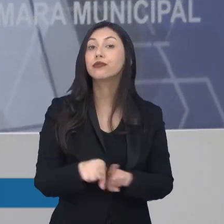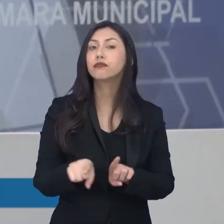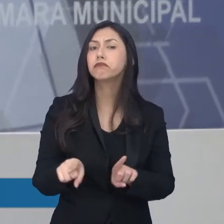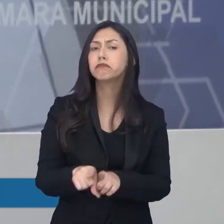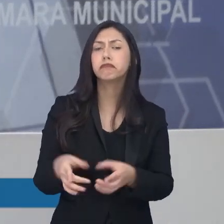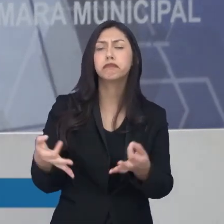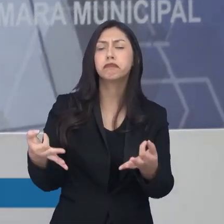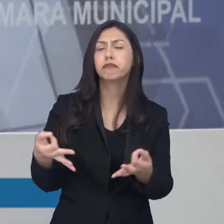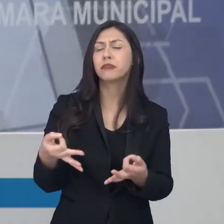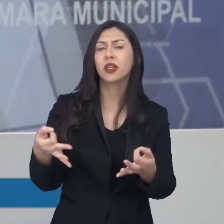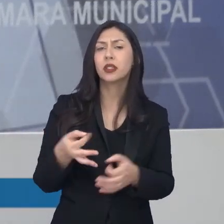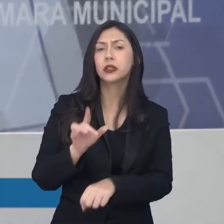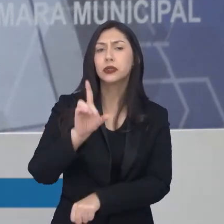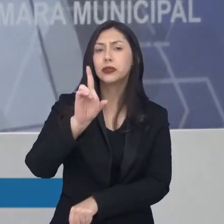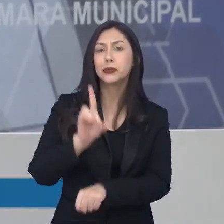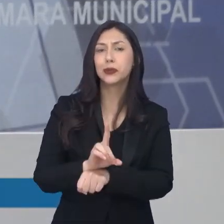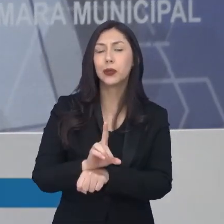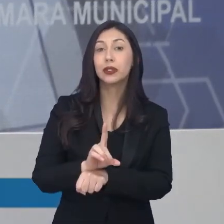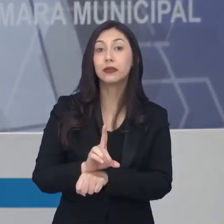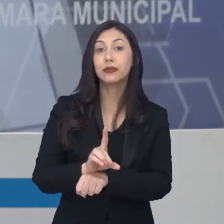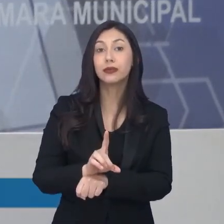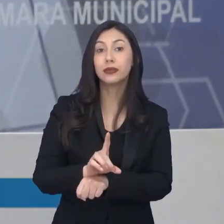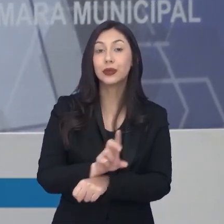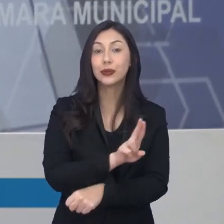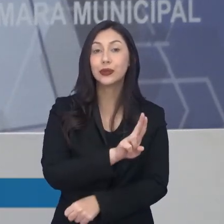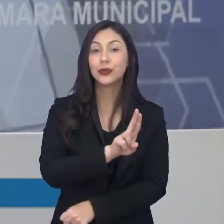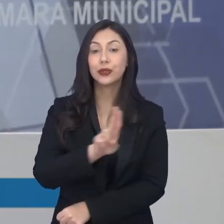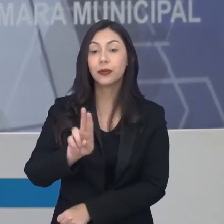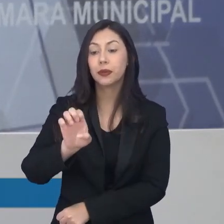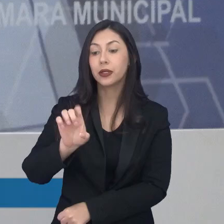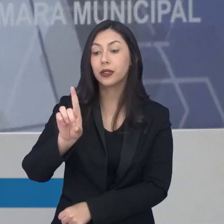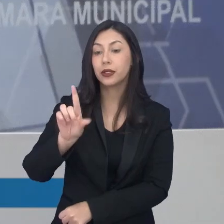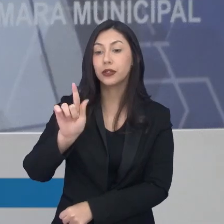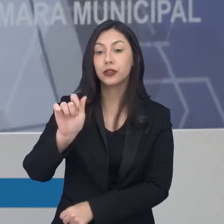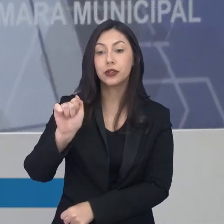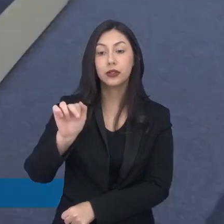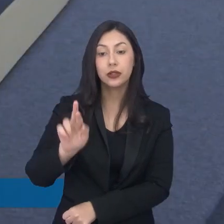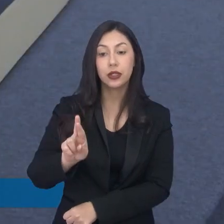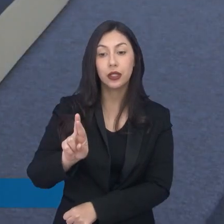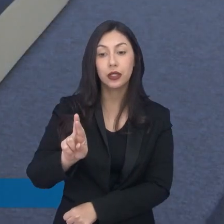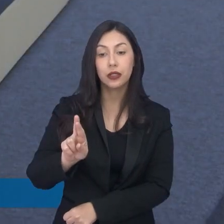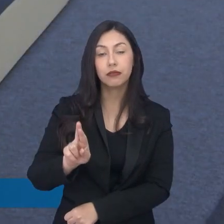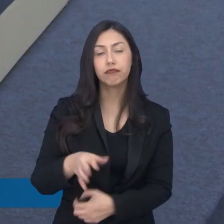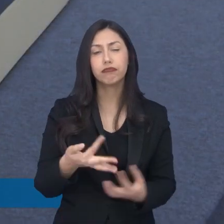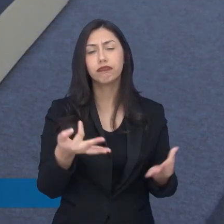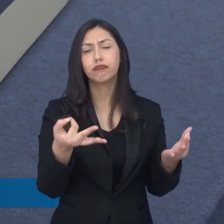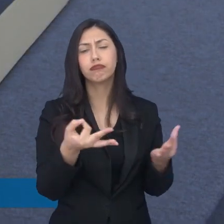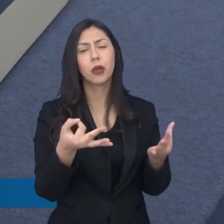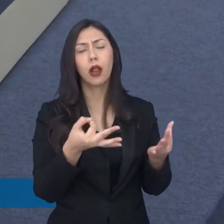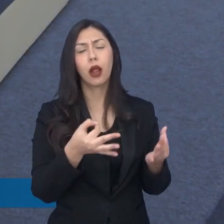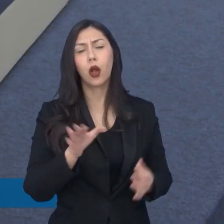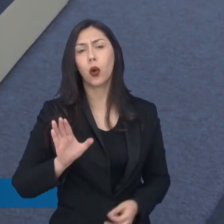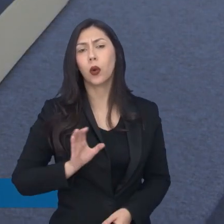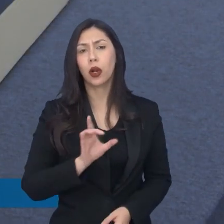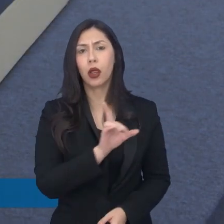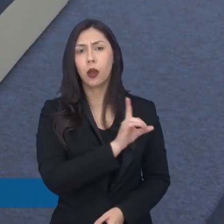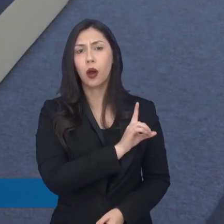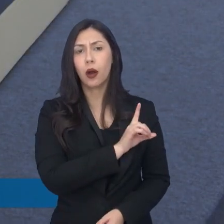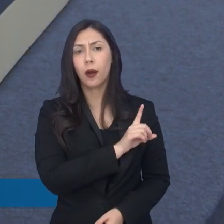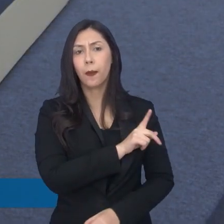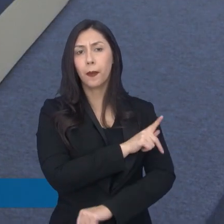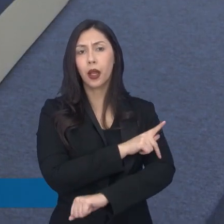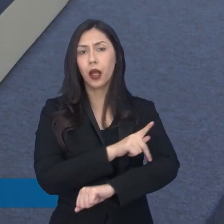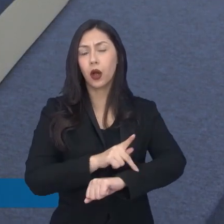excelentíssimo diretor da Faculdade de Direito, professor Dr. Edgar Solano, excelentíssimo coordenador